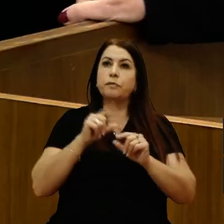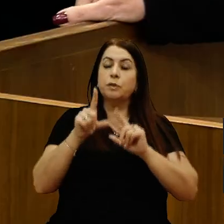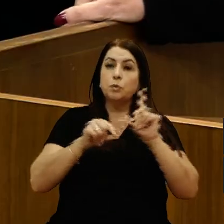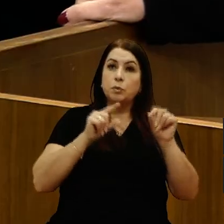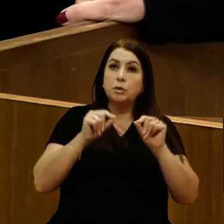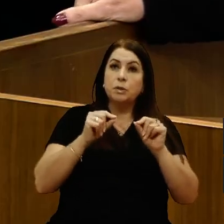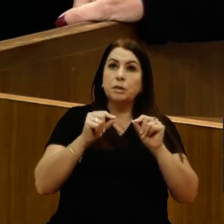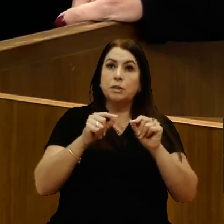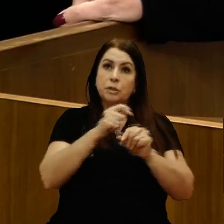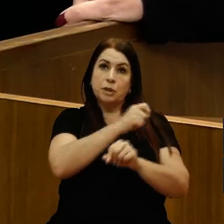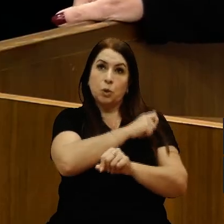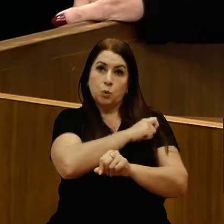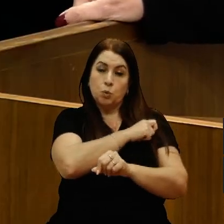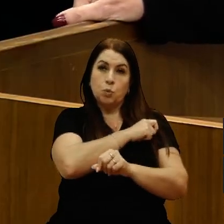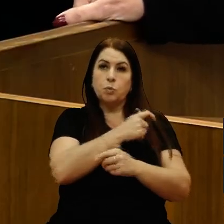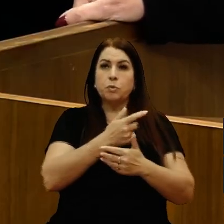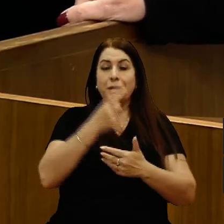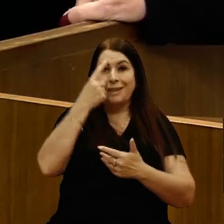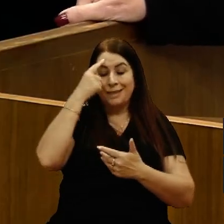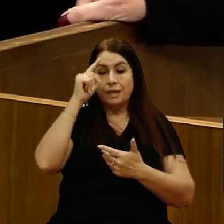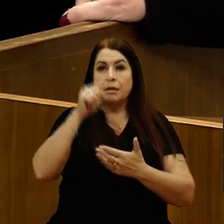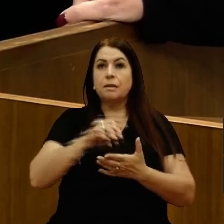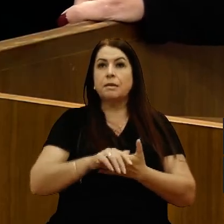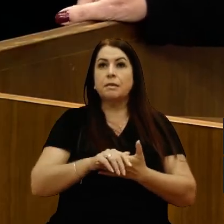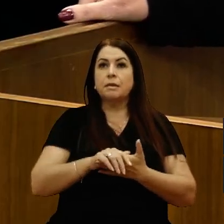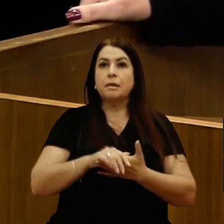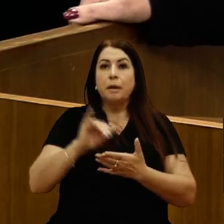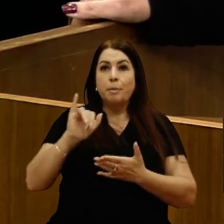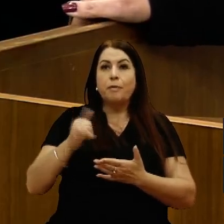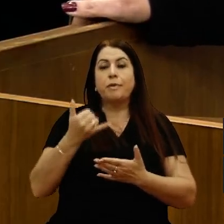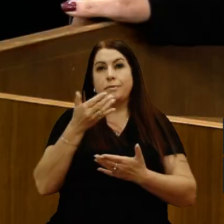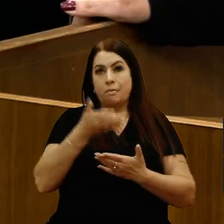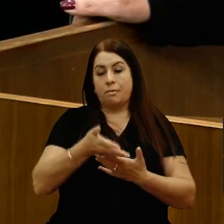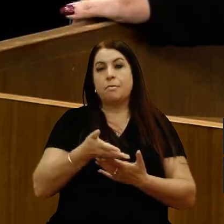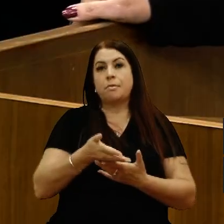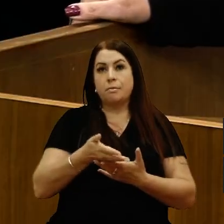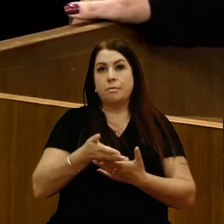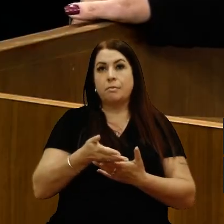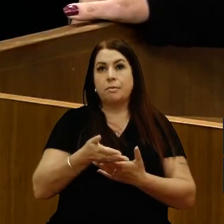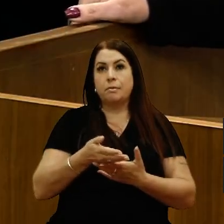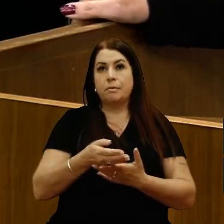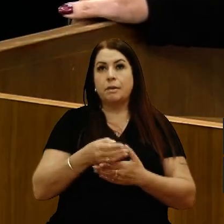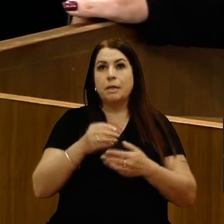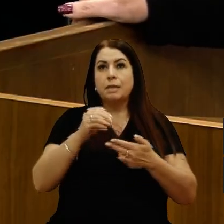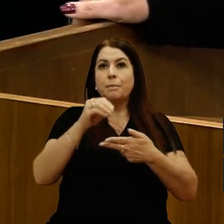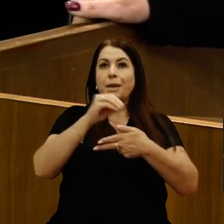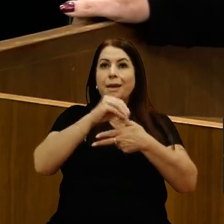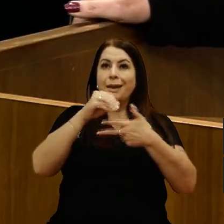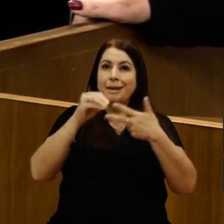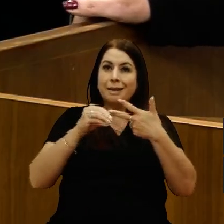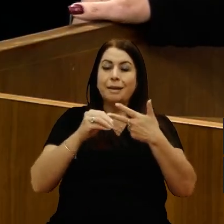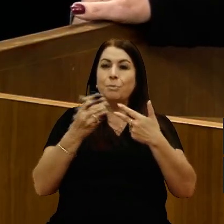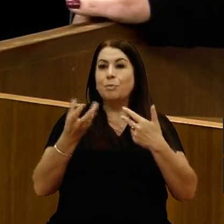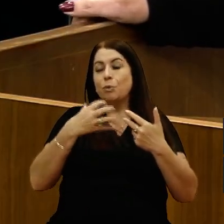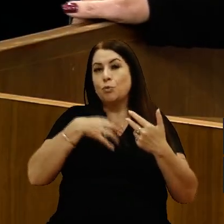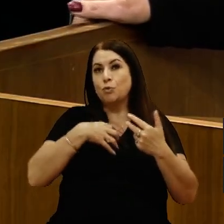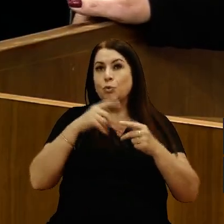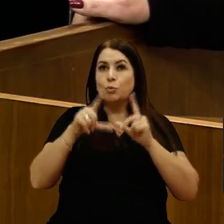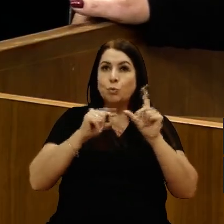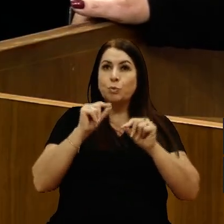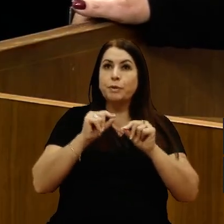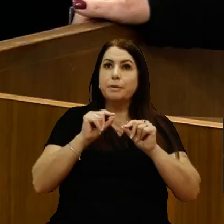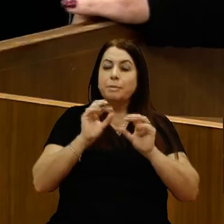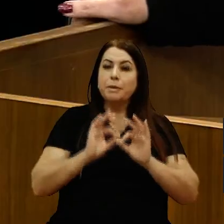de estudantes. Então, a ideia é aproveitar já Enem, mas também fazer outra forma, uma seleção um